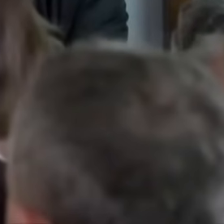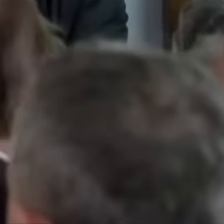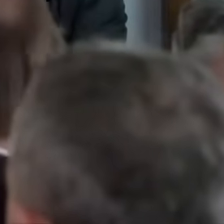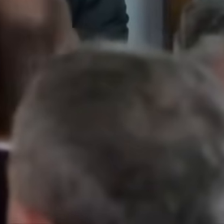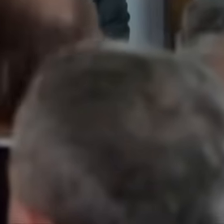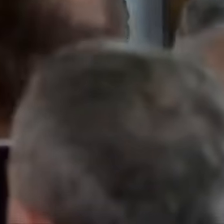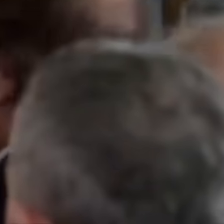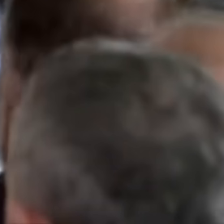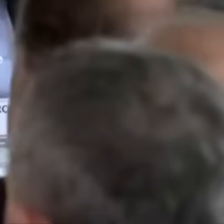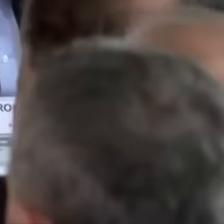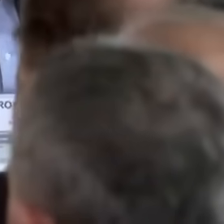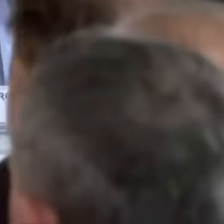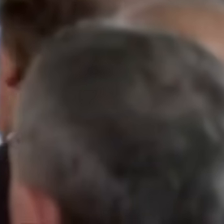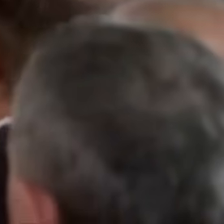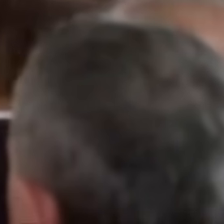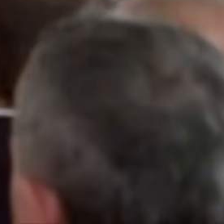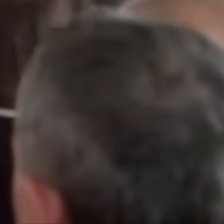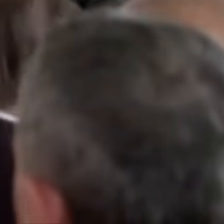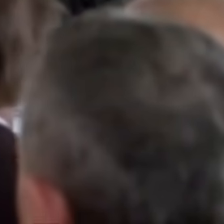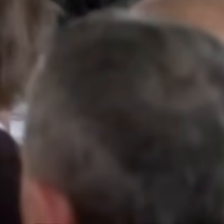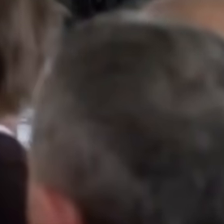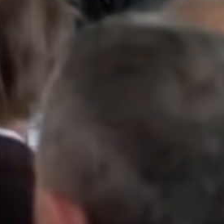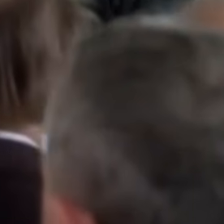Stucker está chegando, presidente.